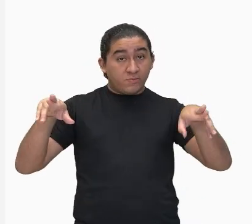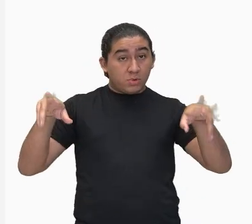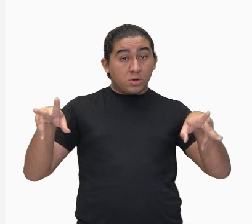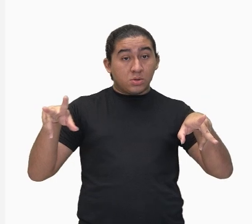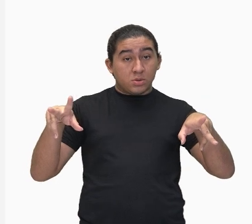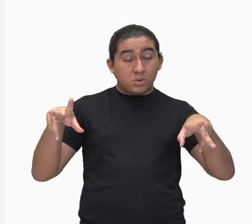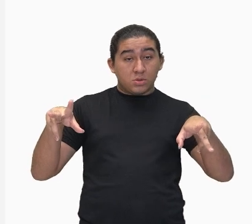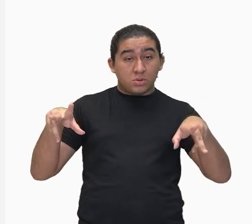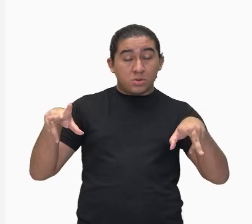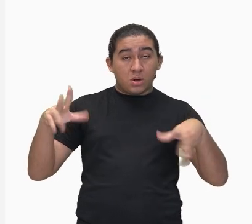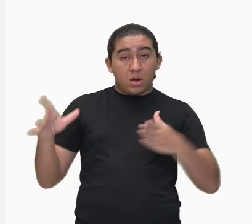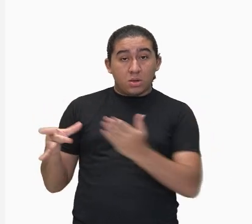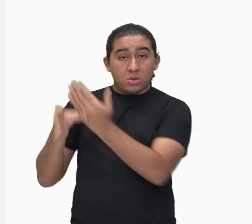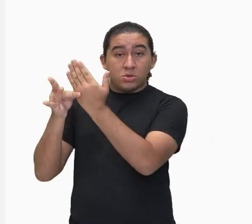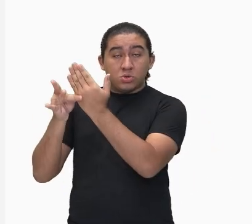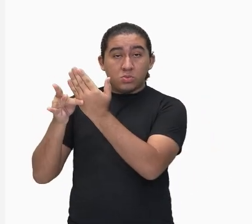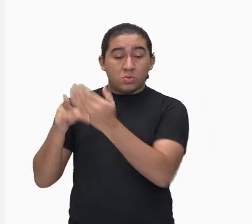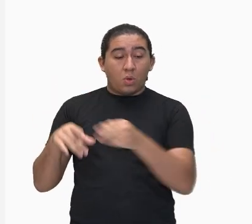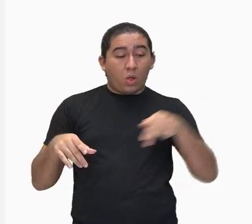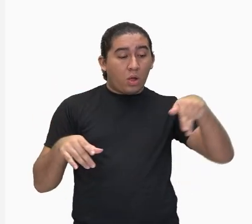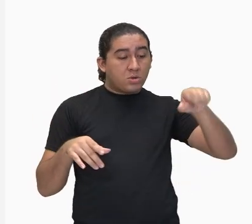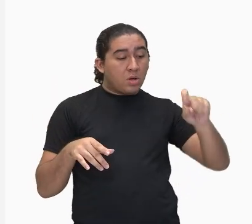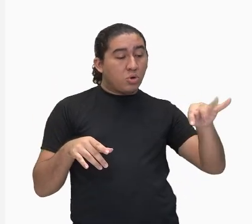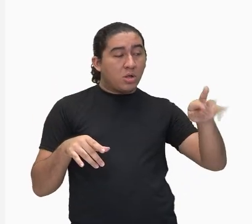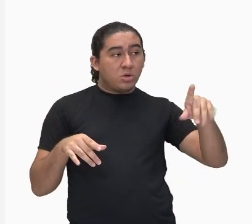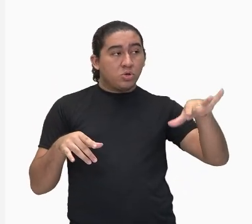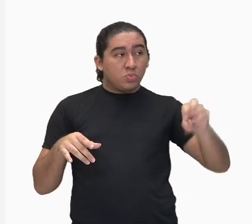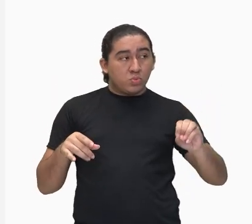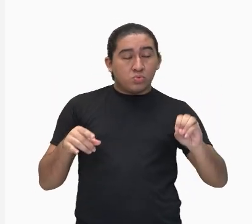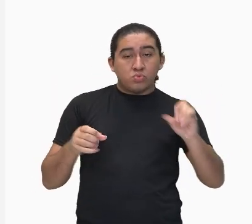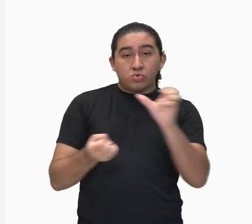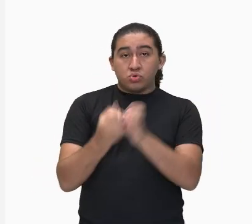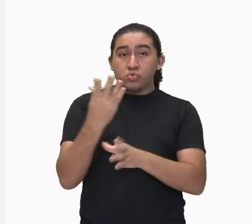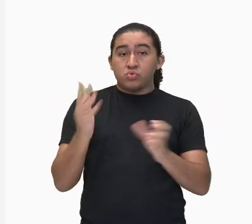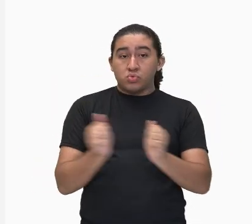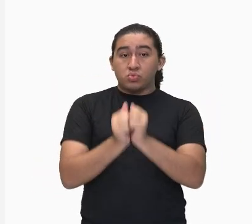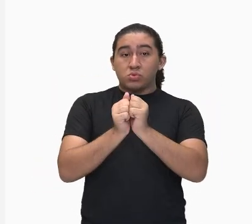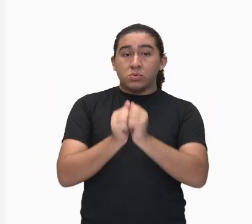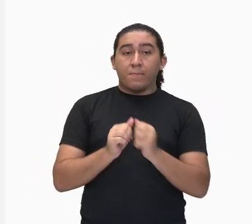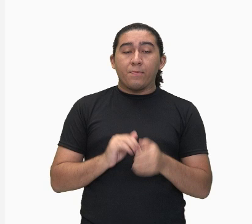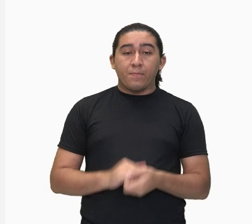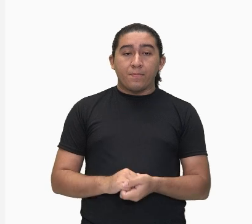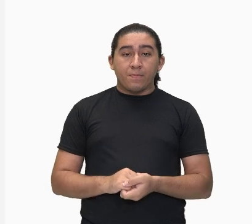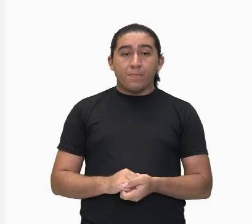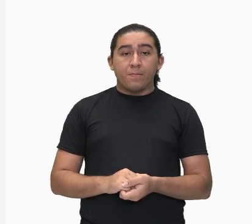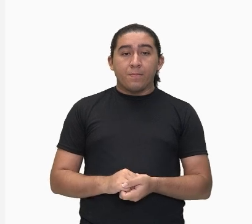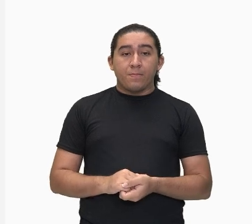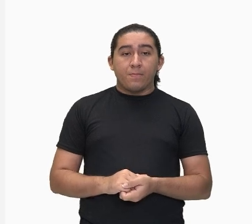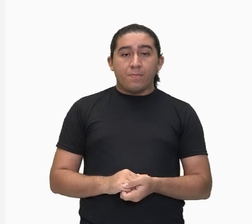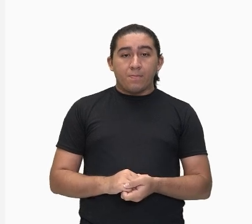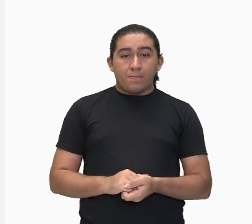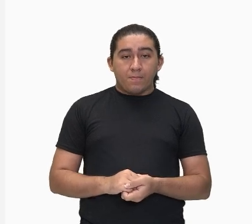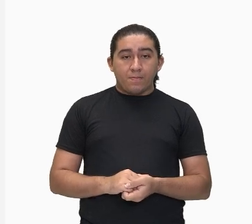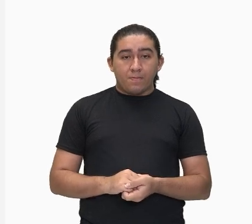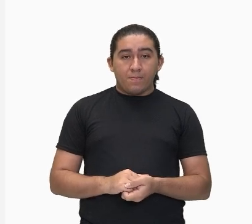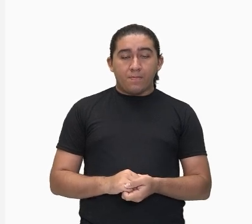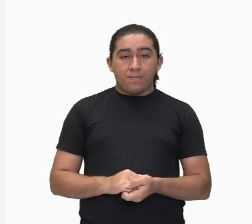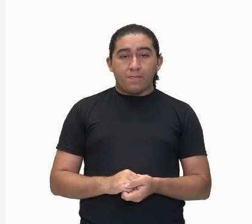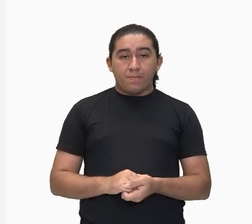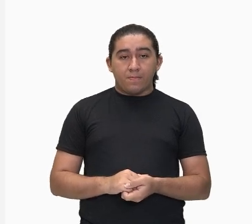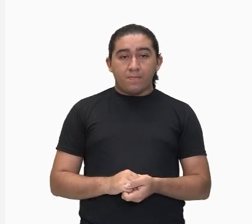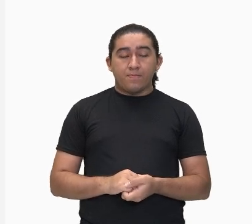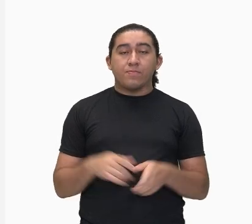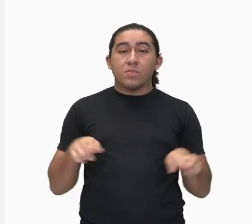que nasceram juntas. Em alguns momentos, elas têm